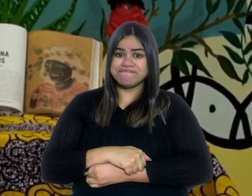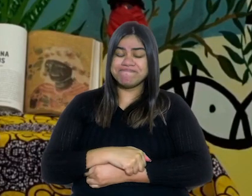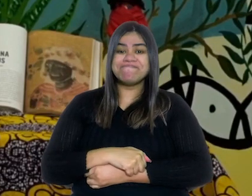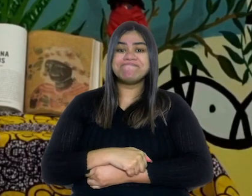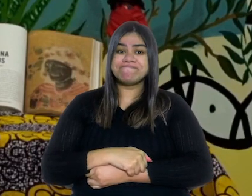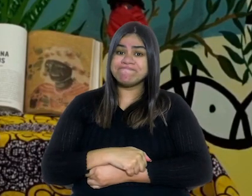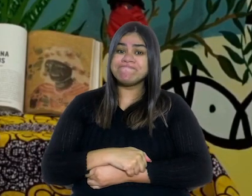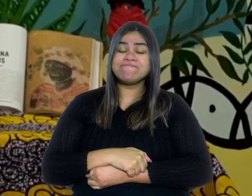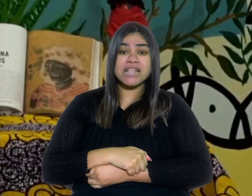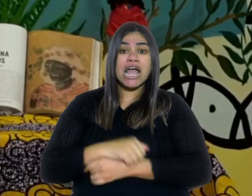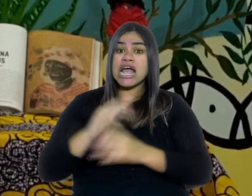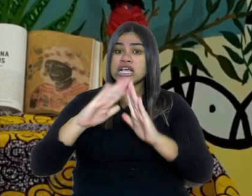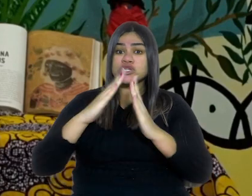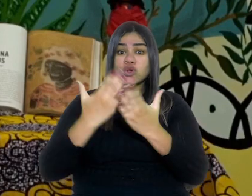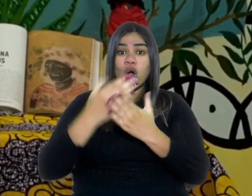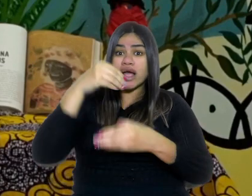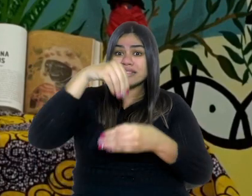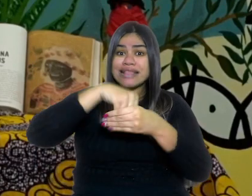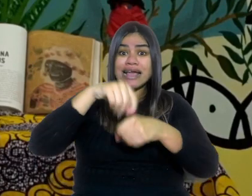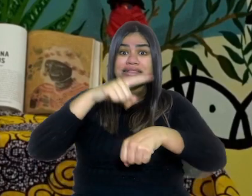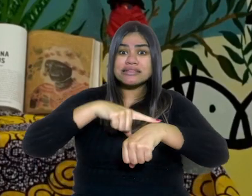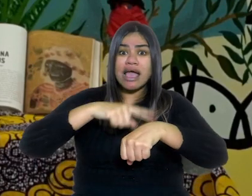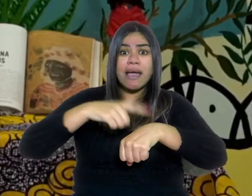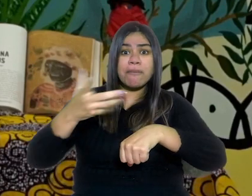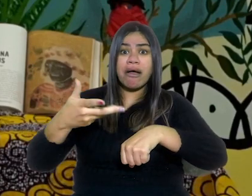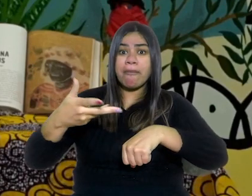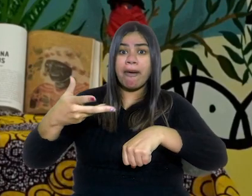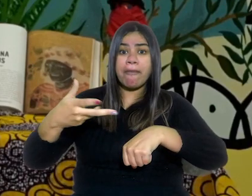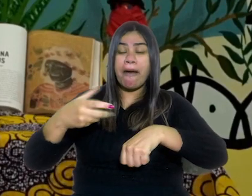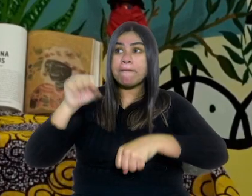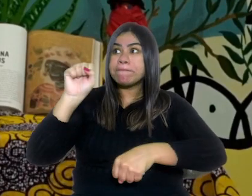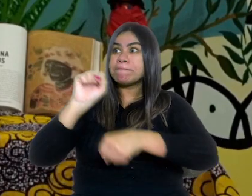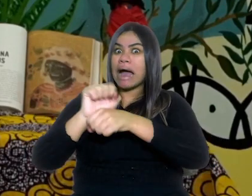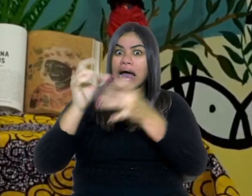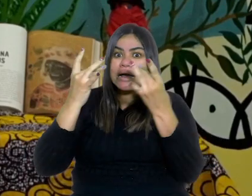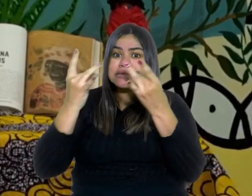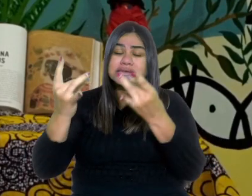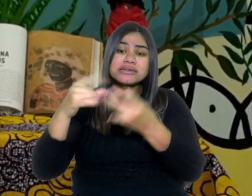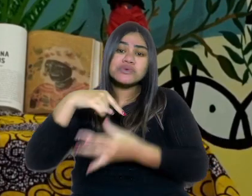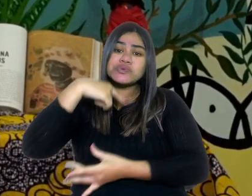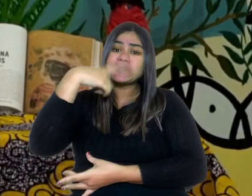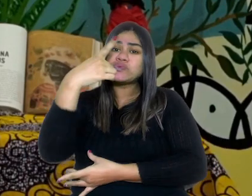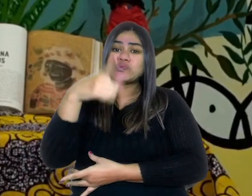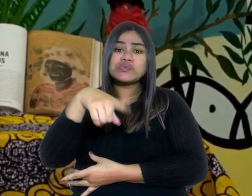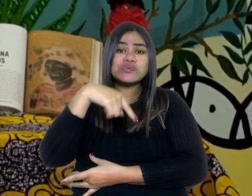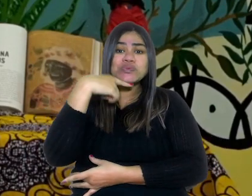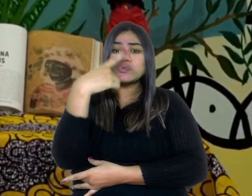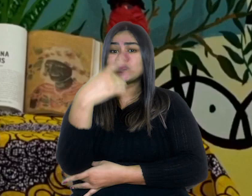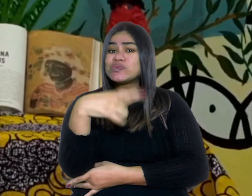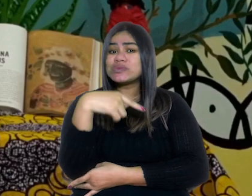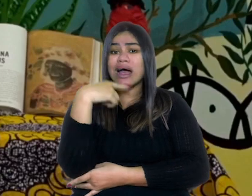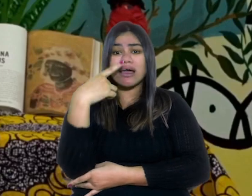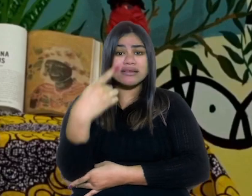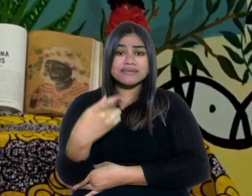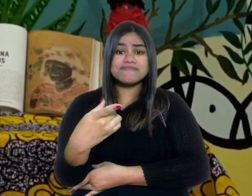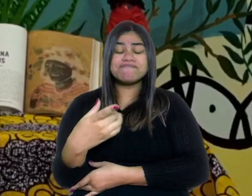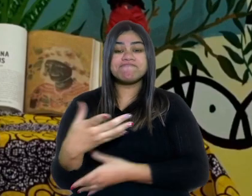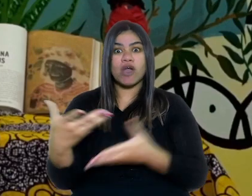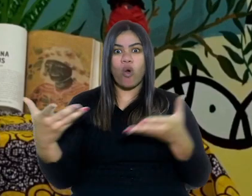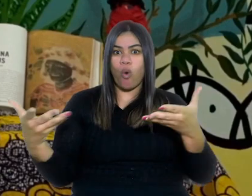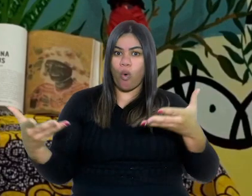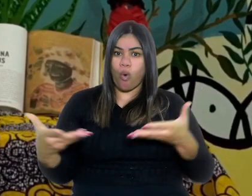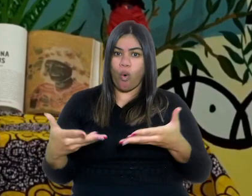né? Que na sala de aula não dava tempo a gente parar